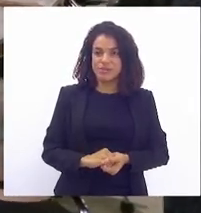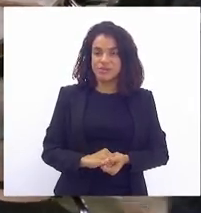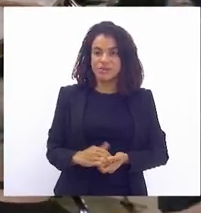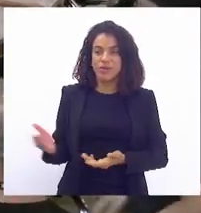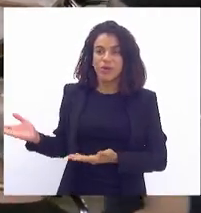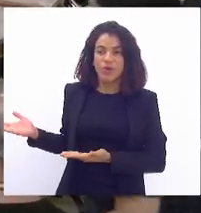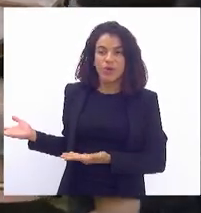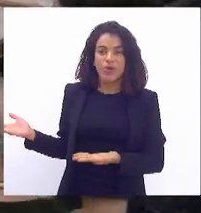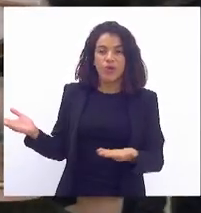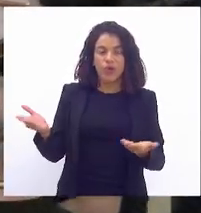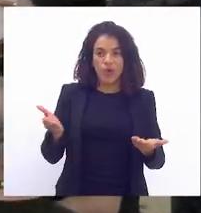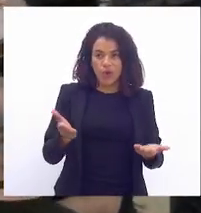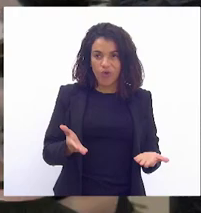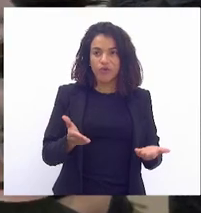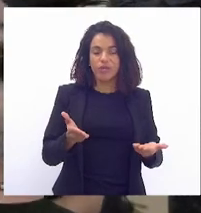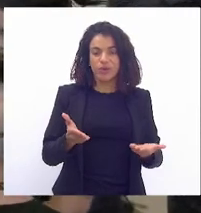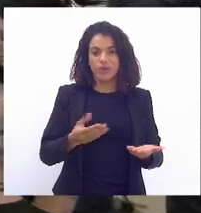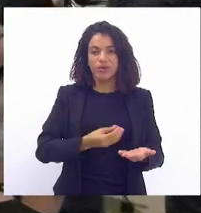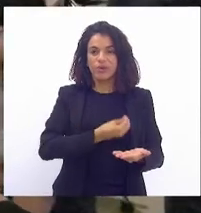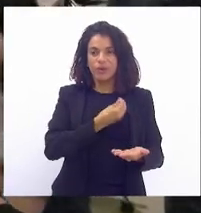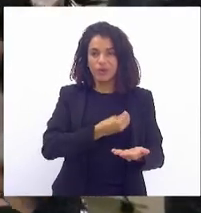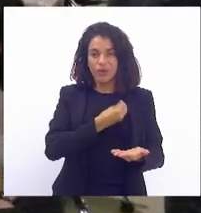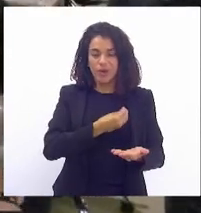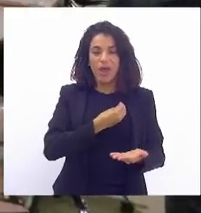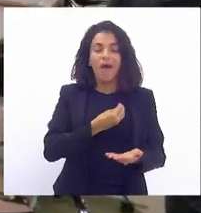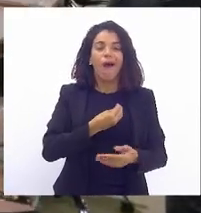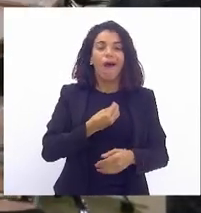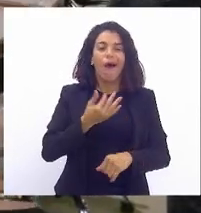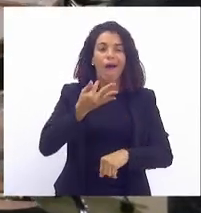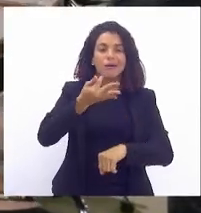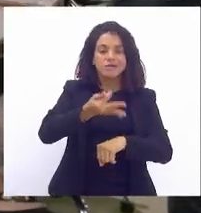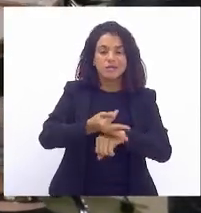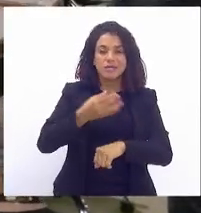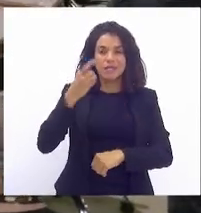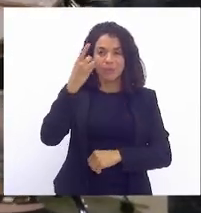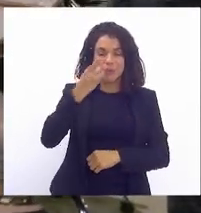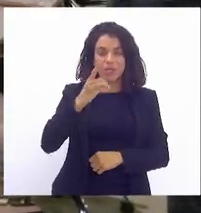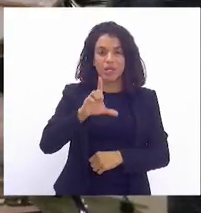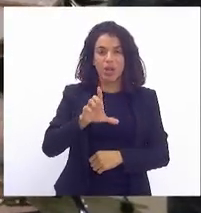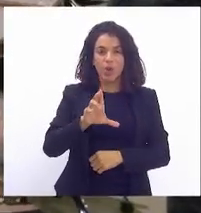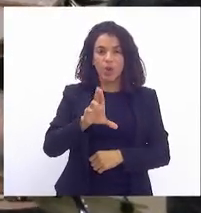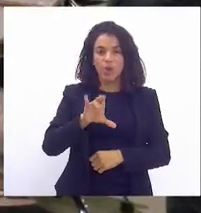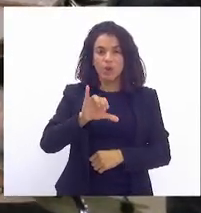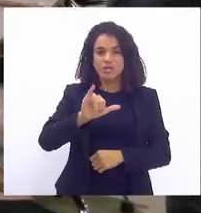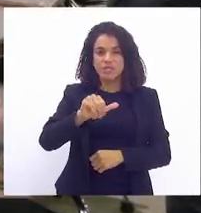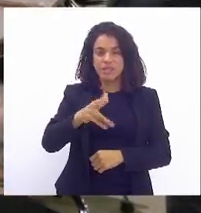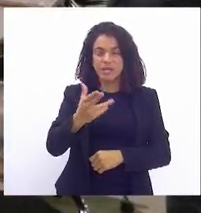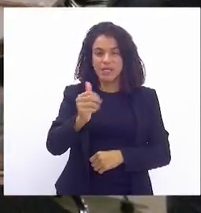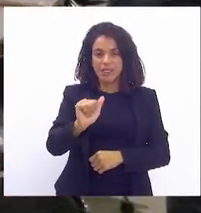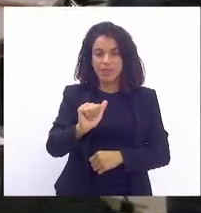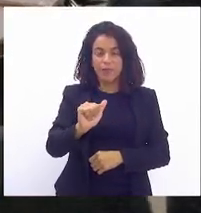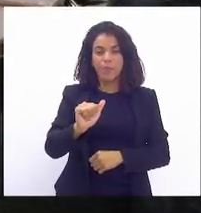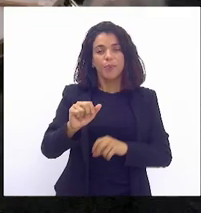Quero justificar aqui a ausência da deputada Lucinha, onde a sua